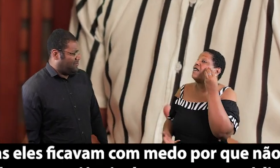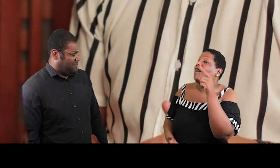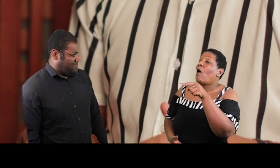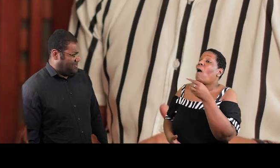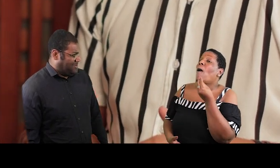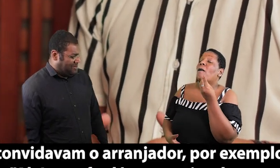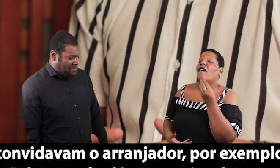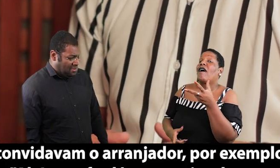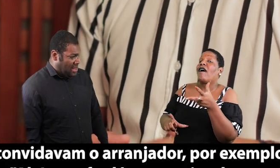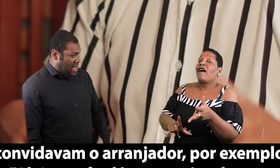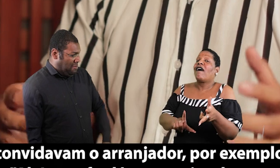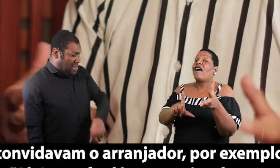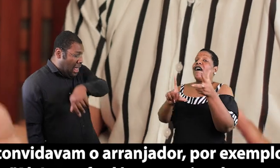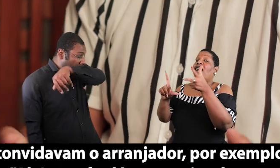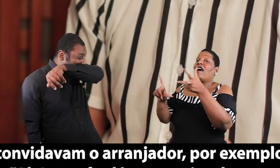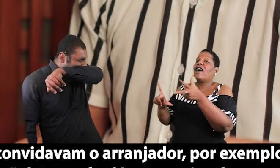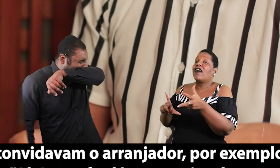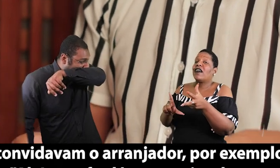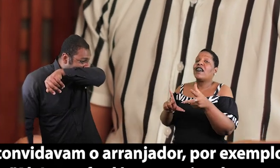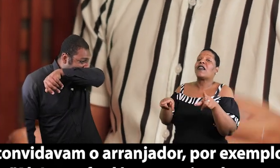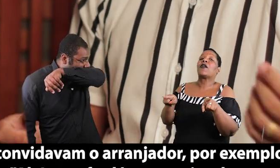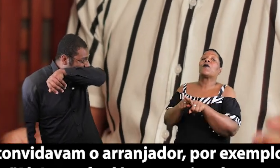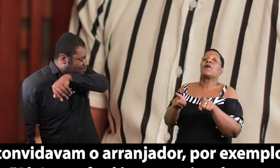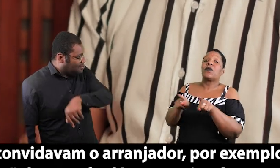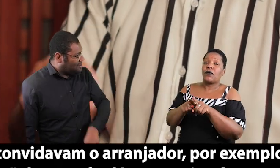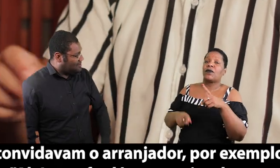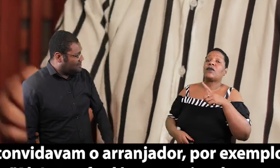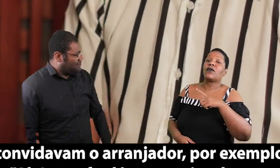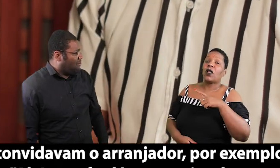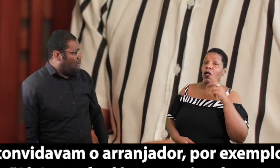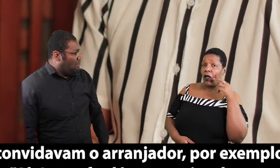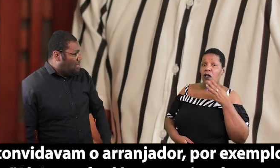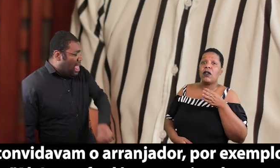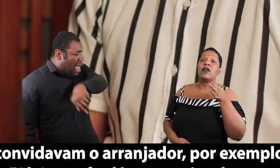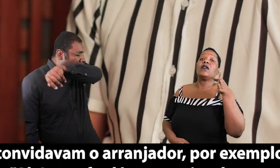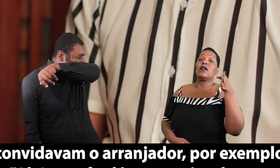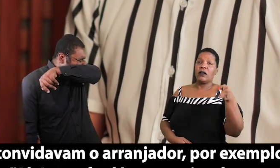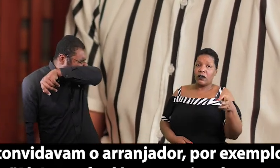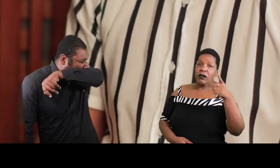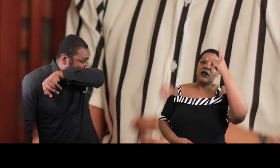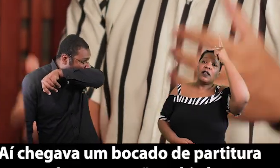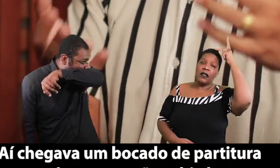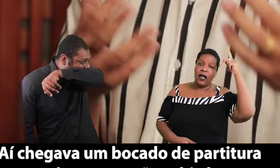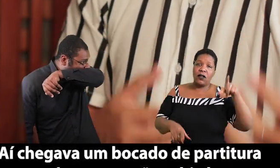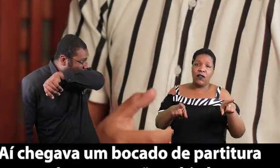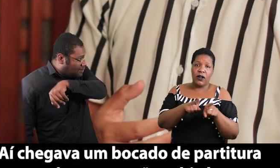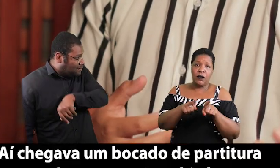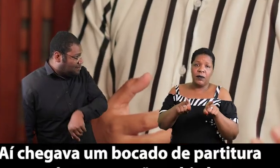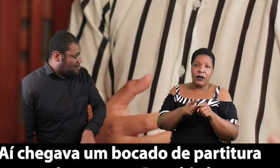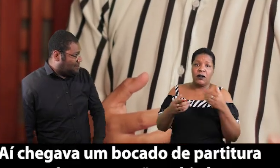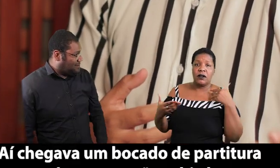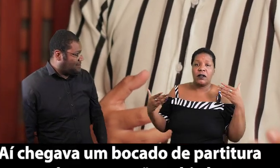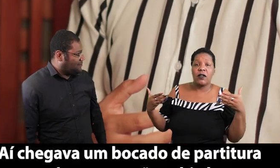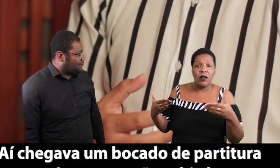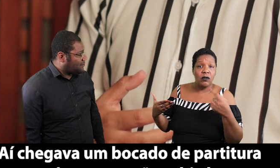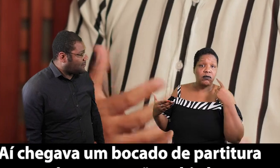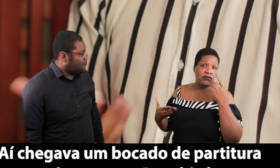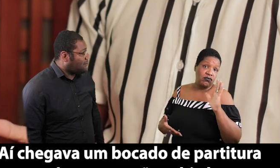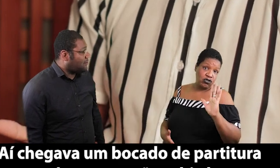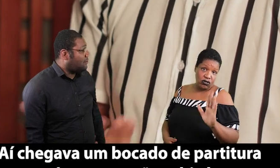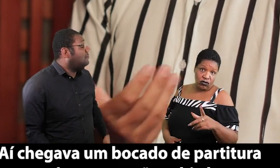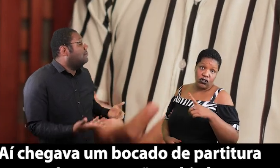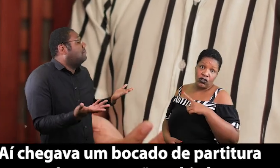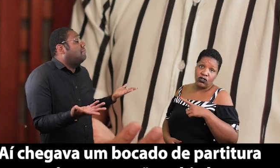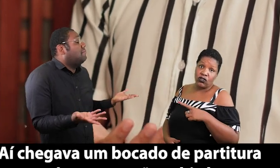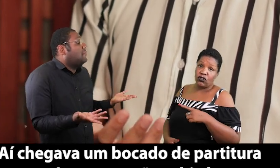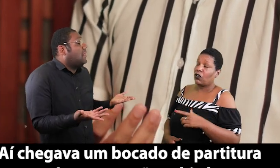estúdio, ou convidavam um arranjador, por exemplo, Lucas, faz lá os arranjos do meu disco. Aí chegava um bocado de partitura, E aí, agora? e